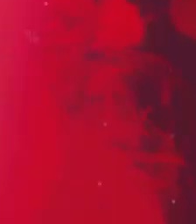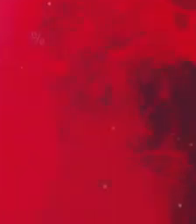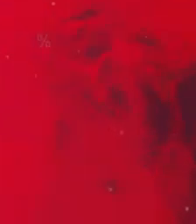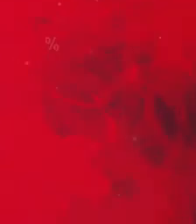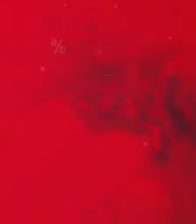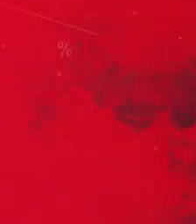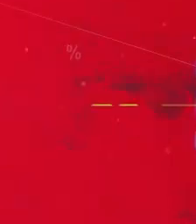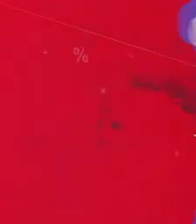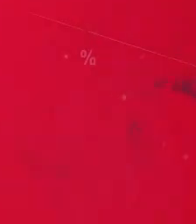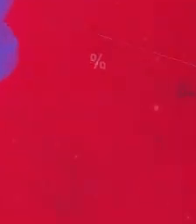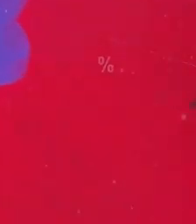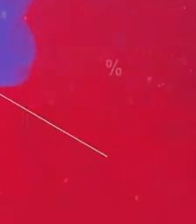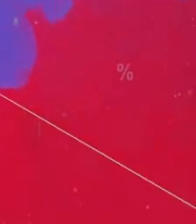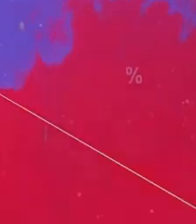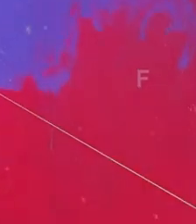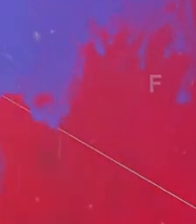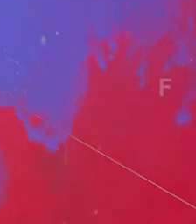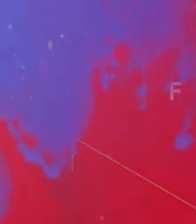Música